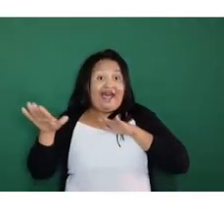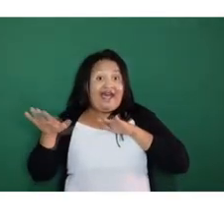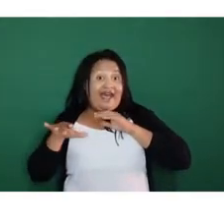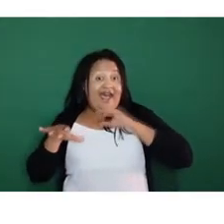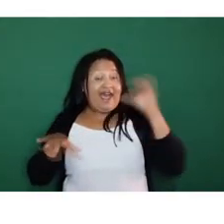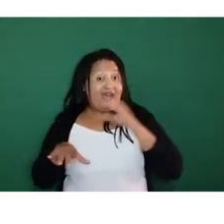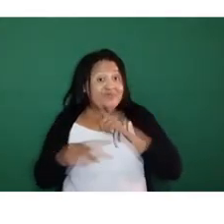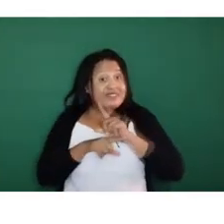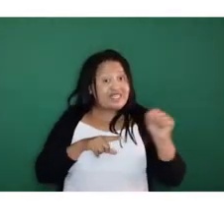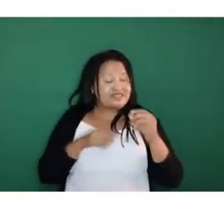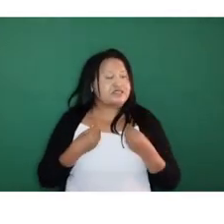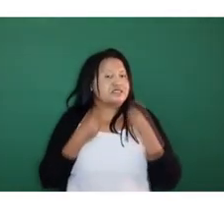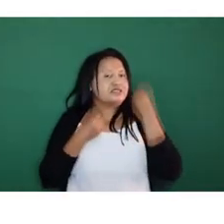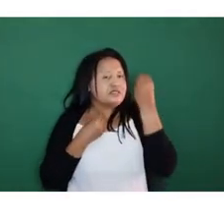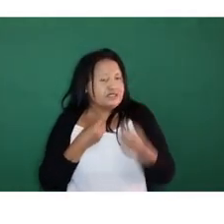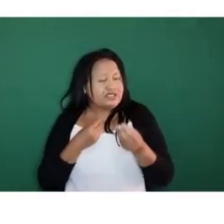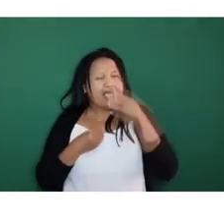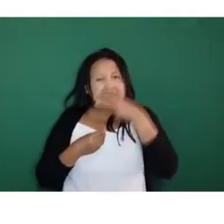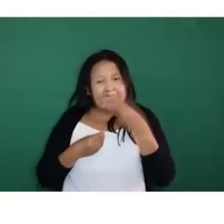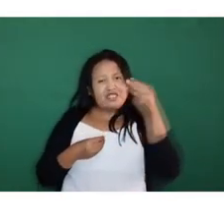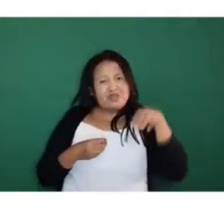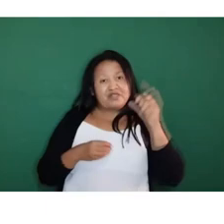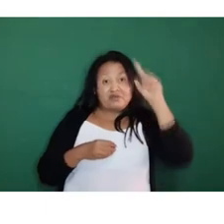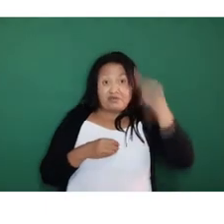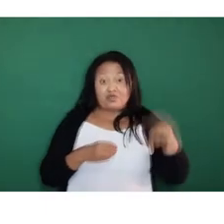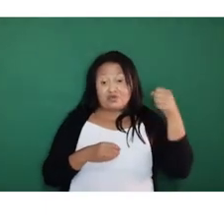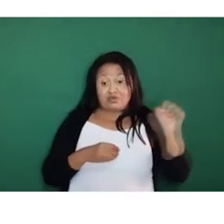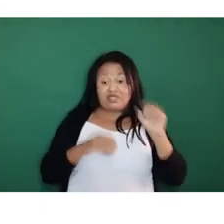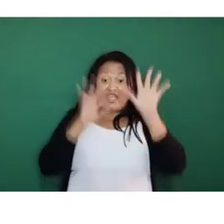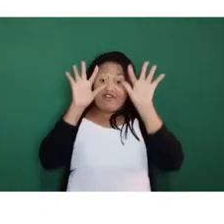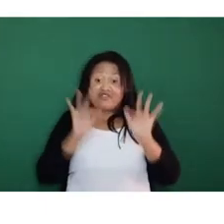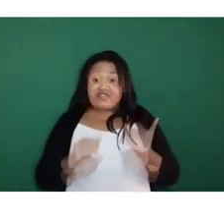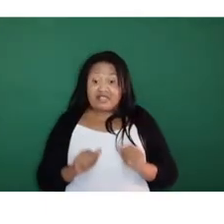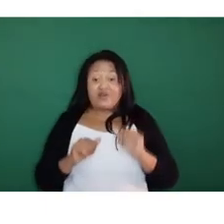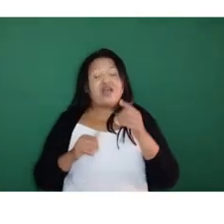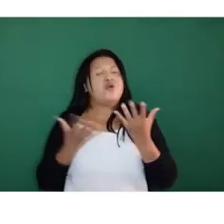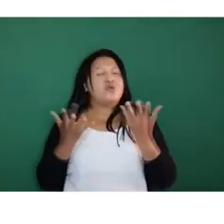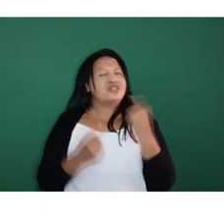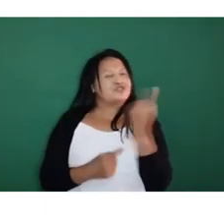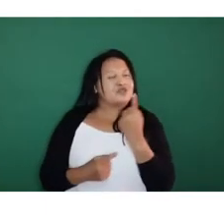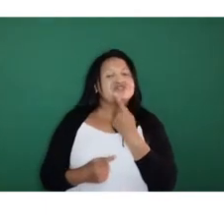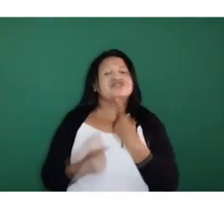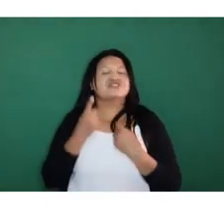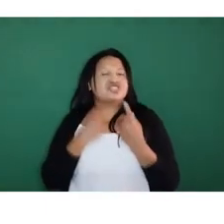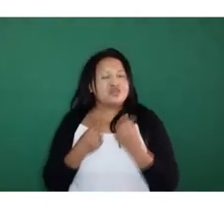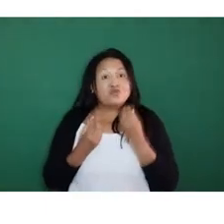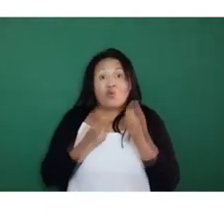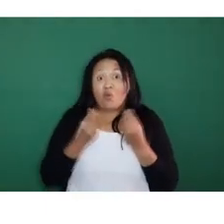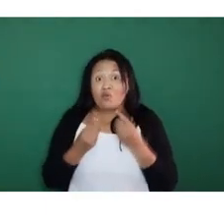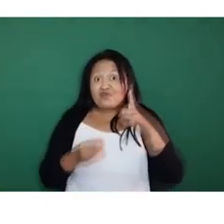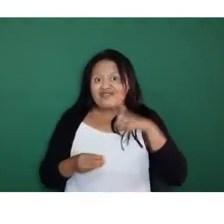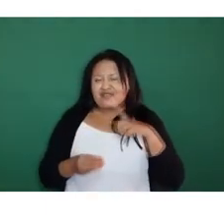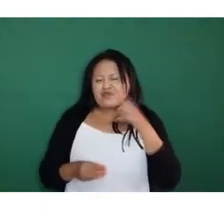foi dada 3 metros por segundo e a velocidade final é o que nós desejamos né como a gente tem